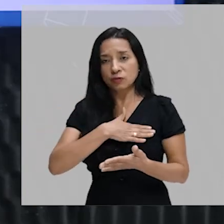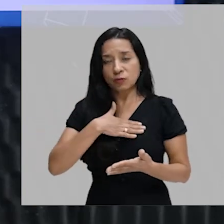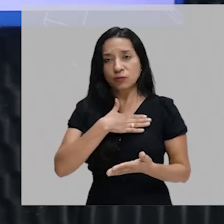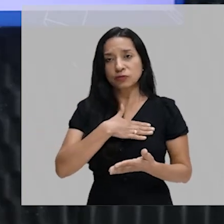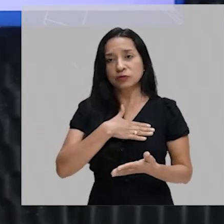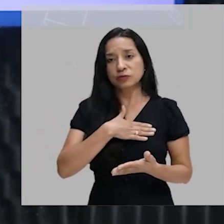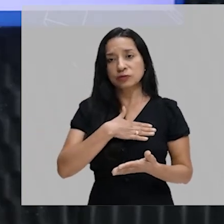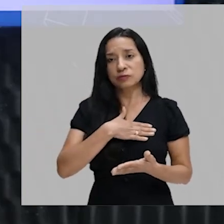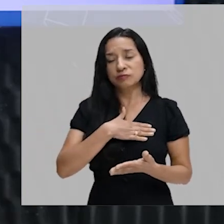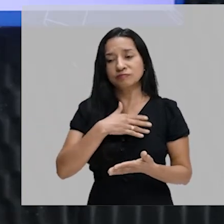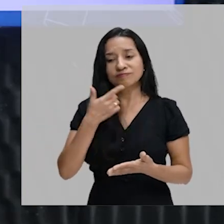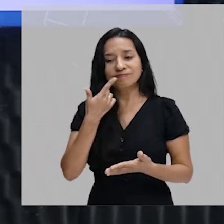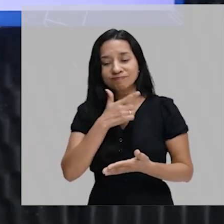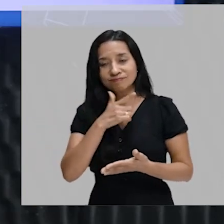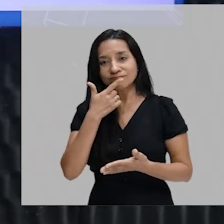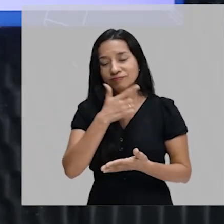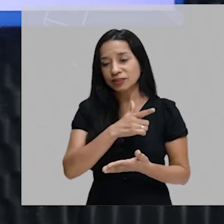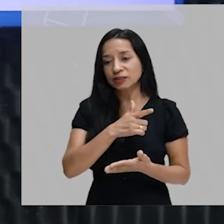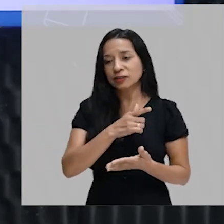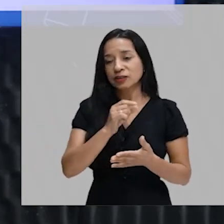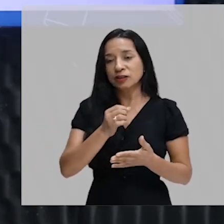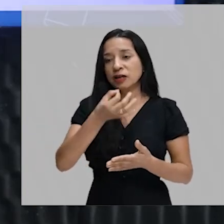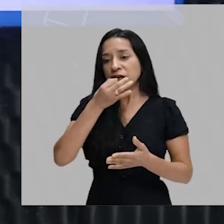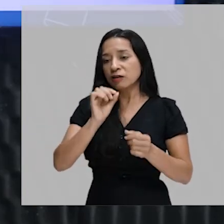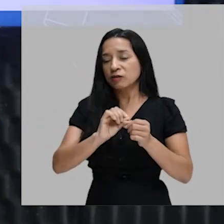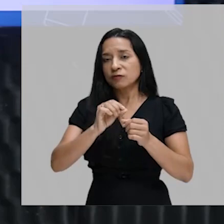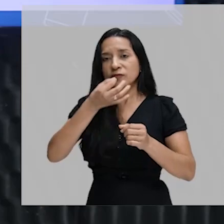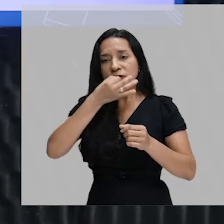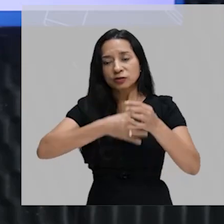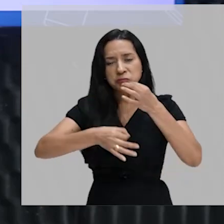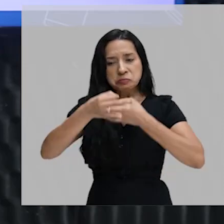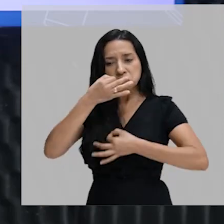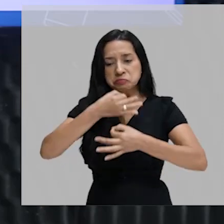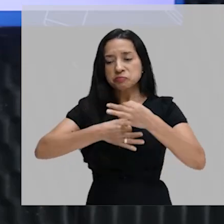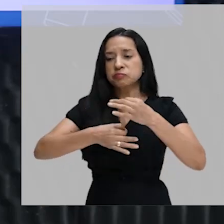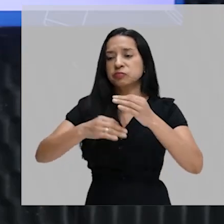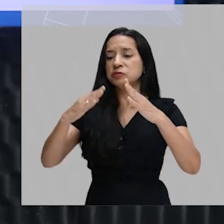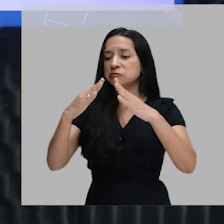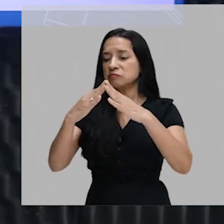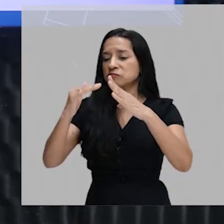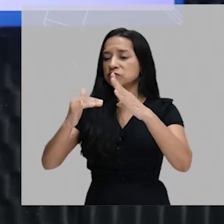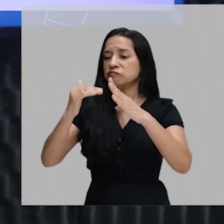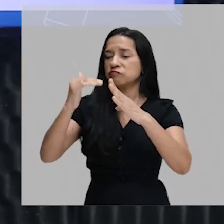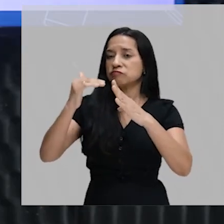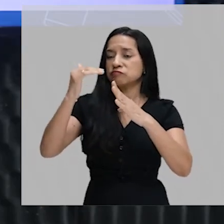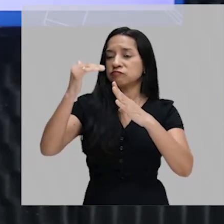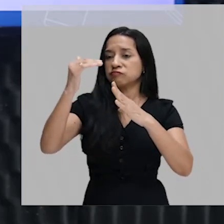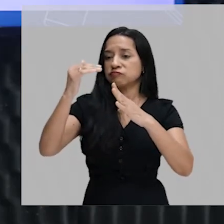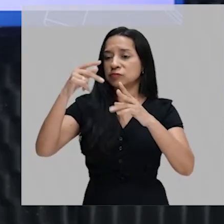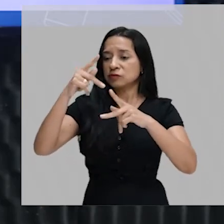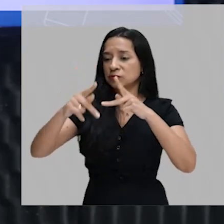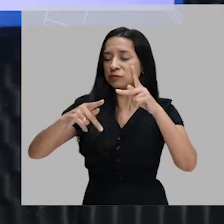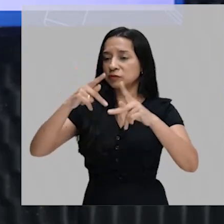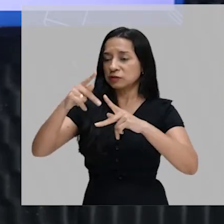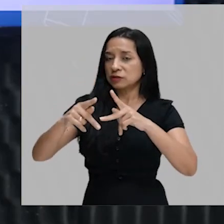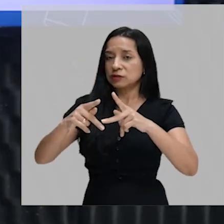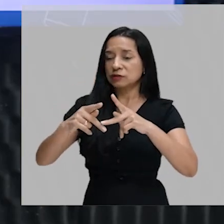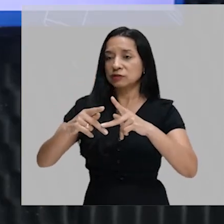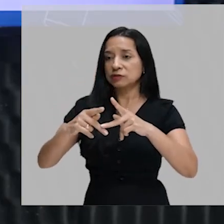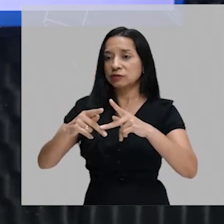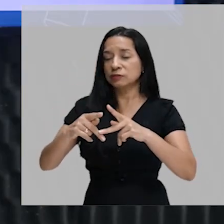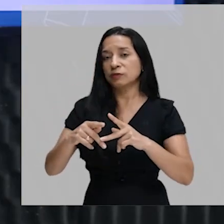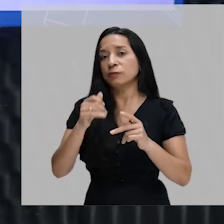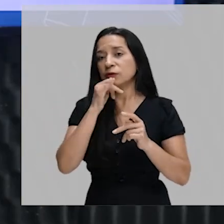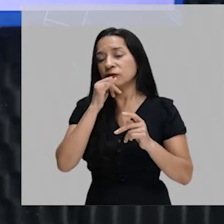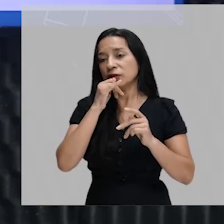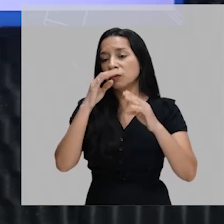muito bem interessante às camadas da sociedade, como a igreja, como o padeiro, que representa a pessoa